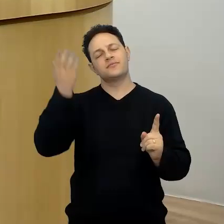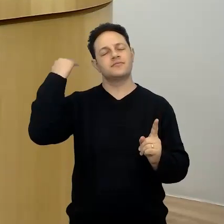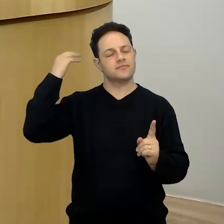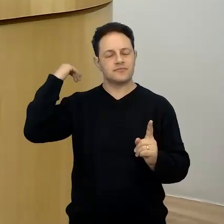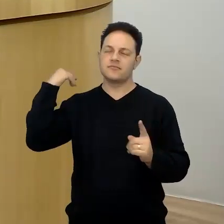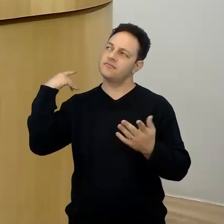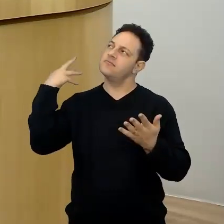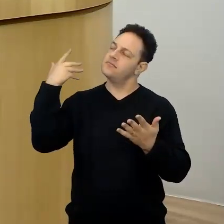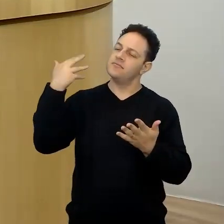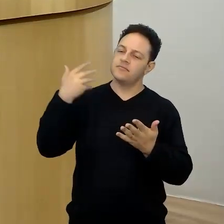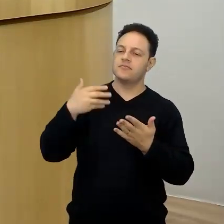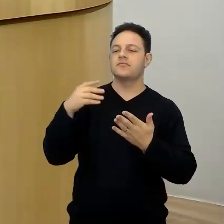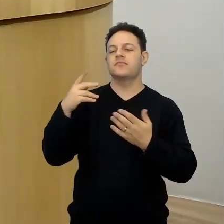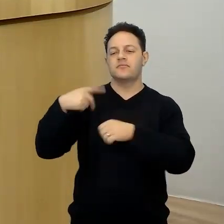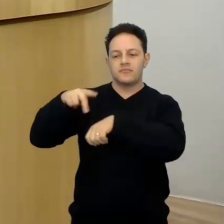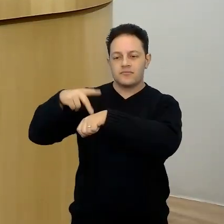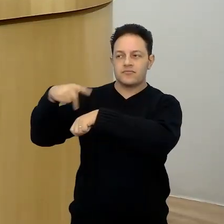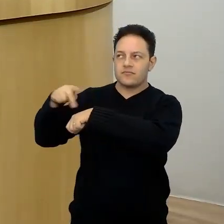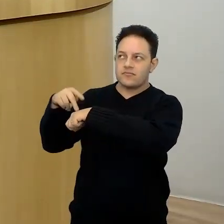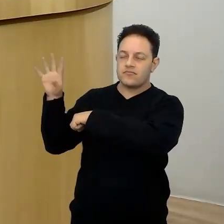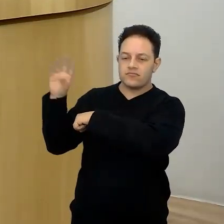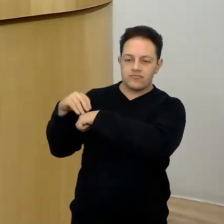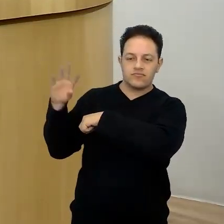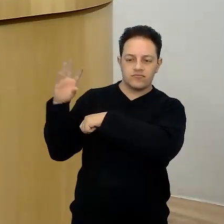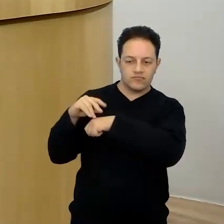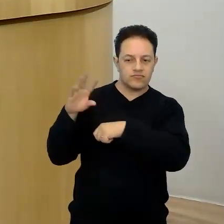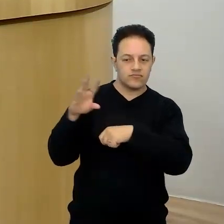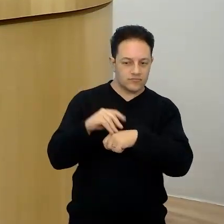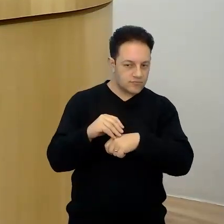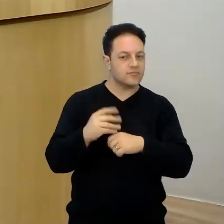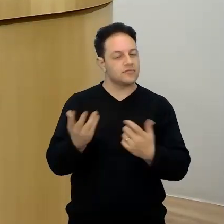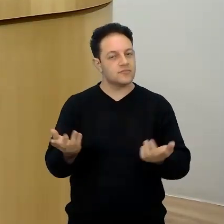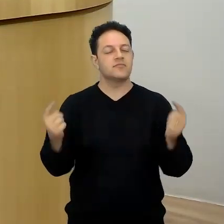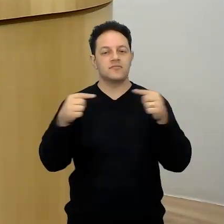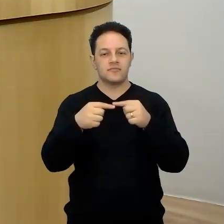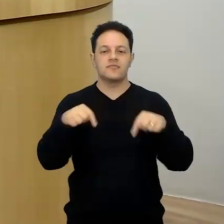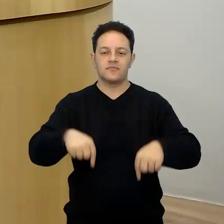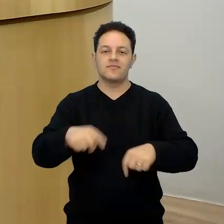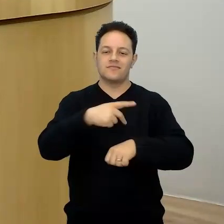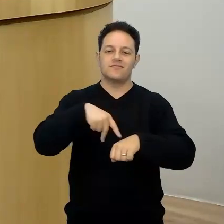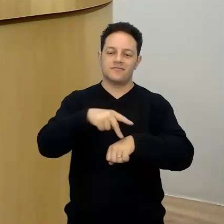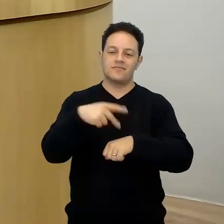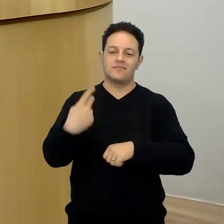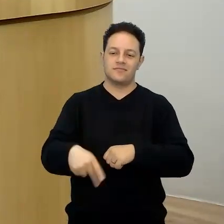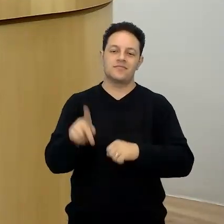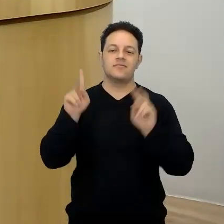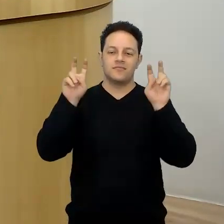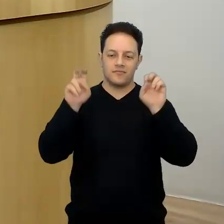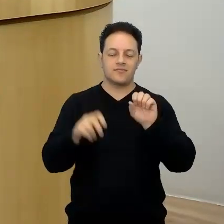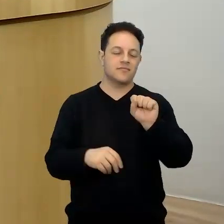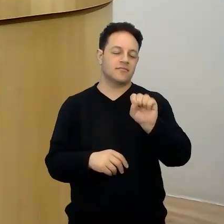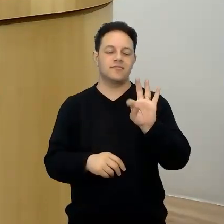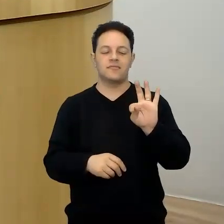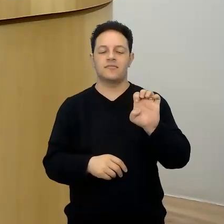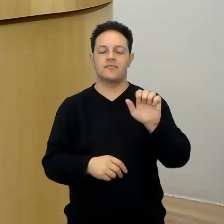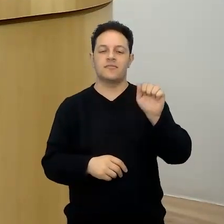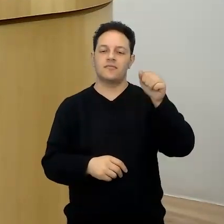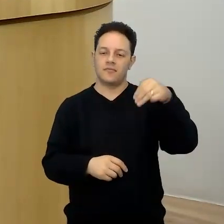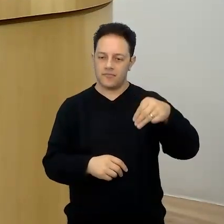de outros países, e aí a gente vem para o nosso país, com a influência do STEAM no